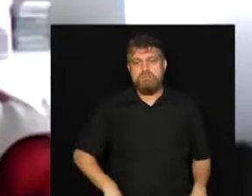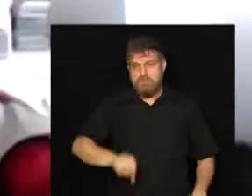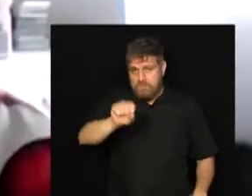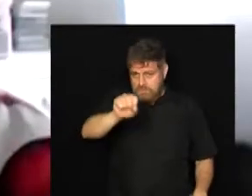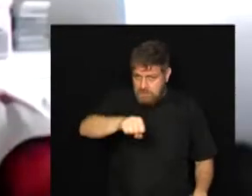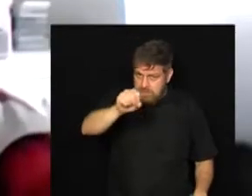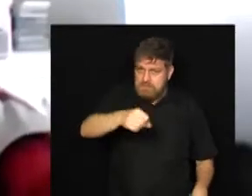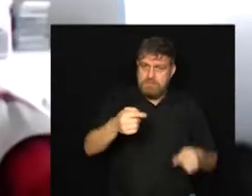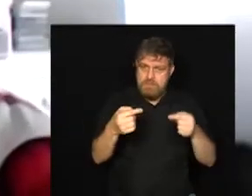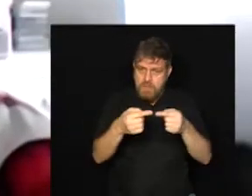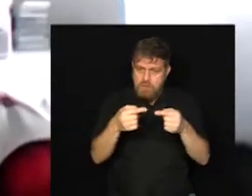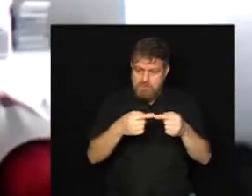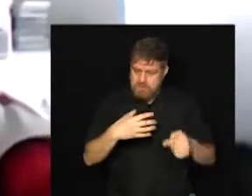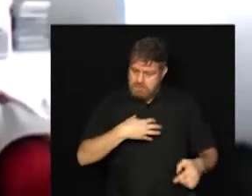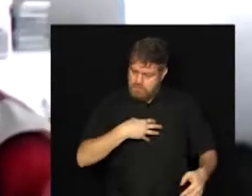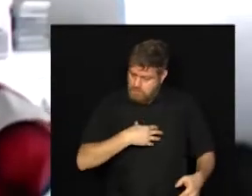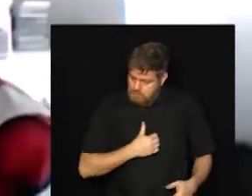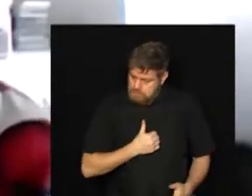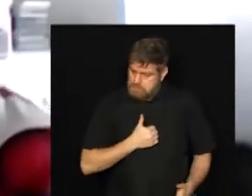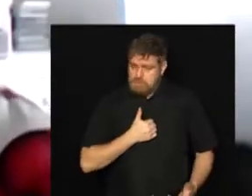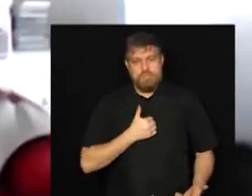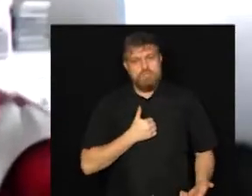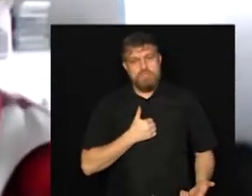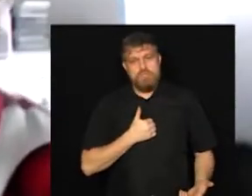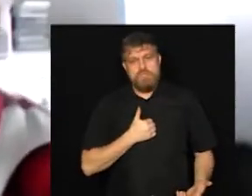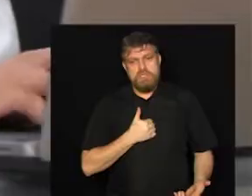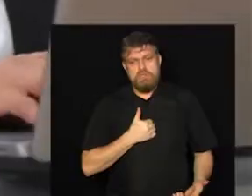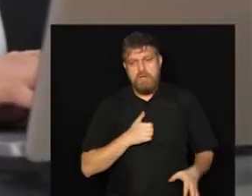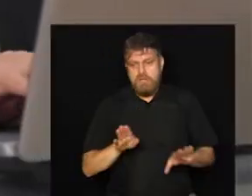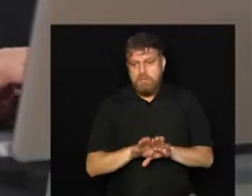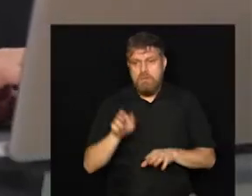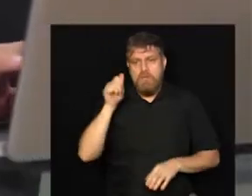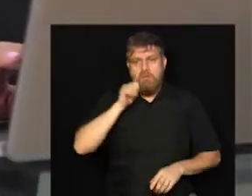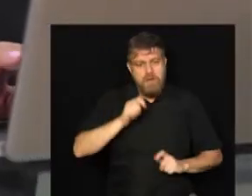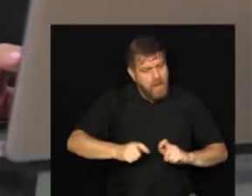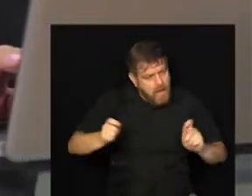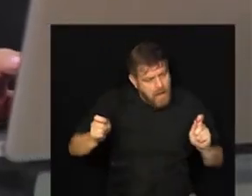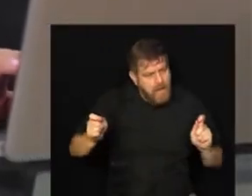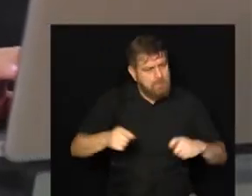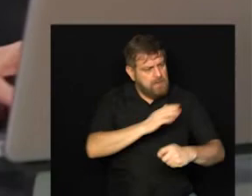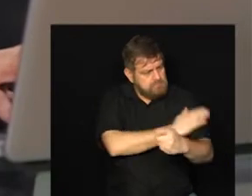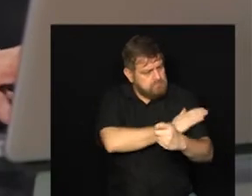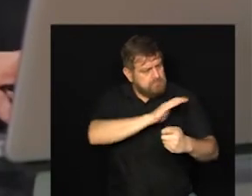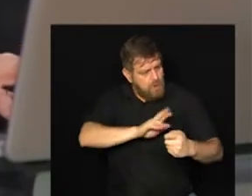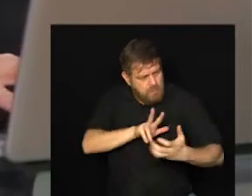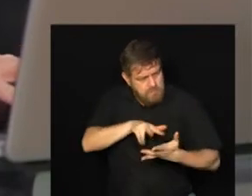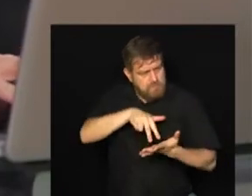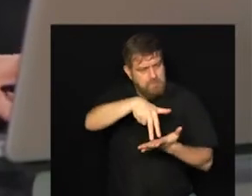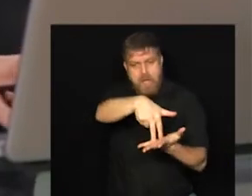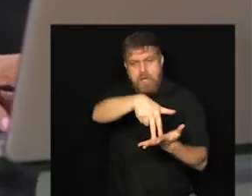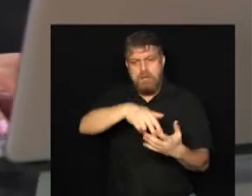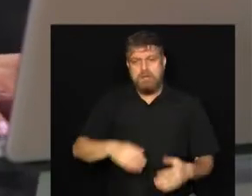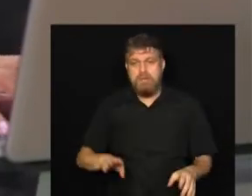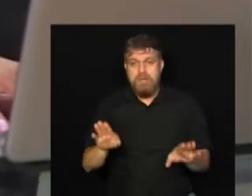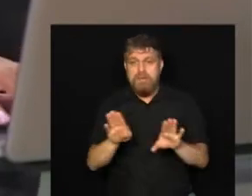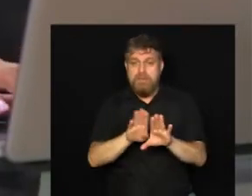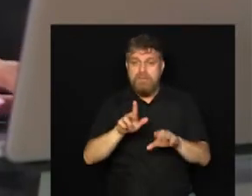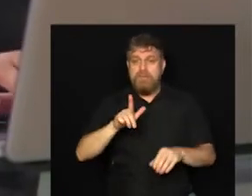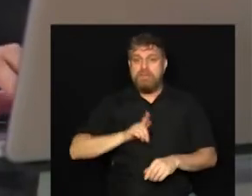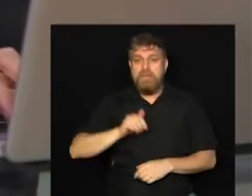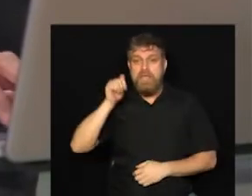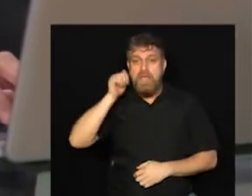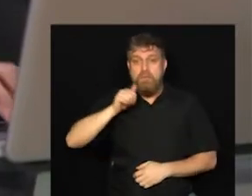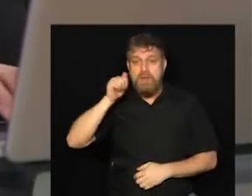Isso faz parte da autoestima, do reconhecimento da mulher. E muitas mulheres também são